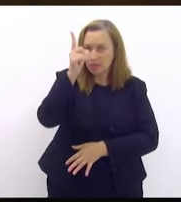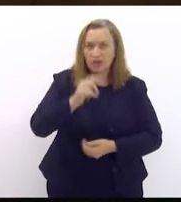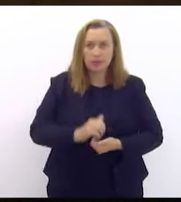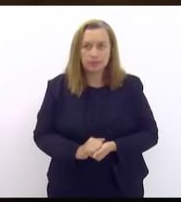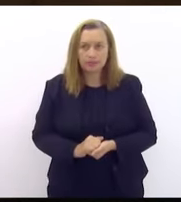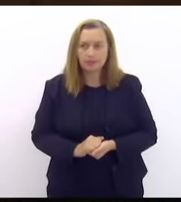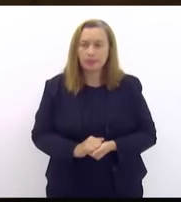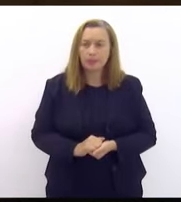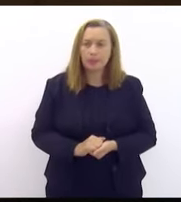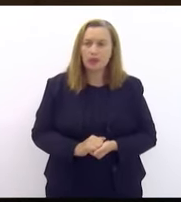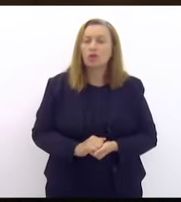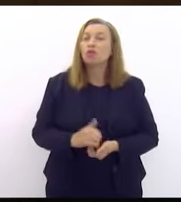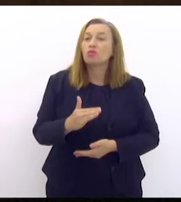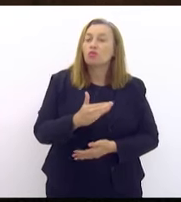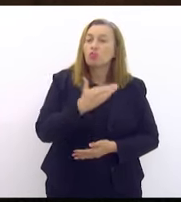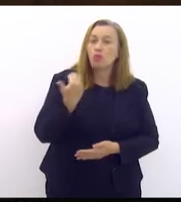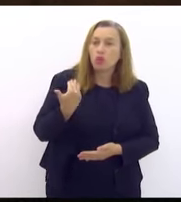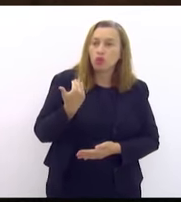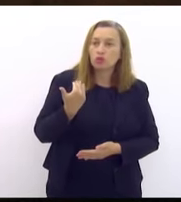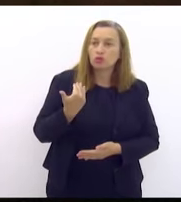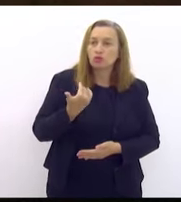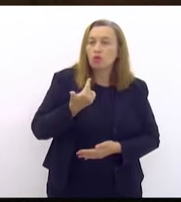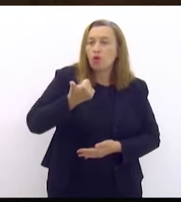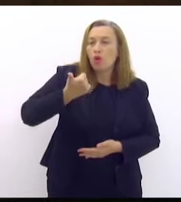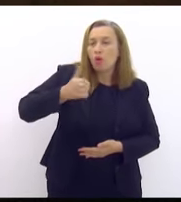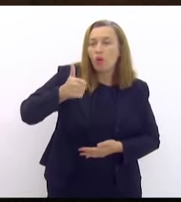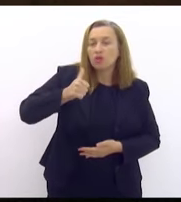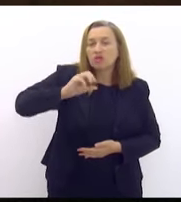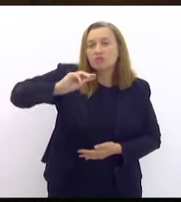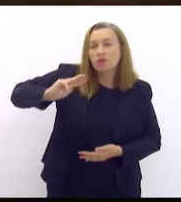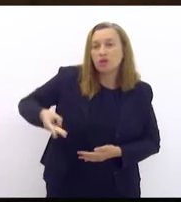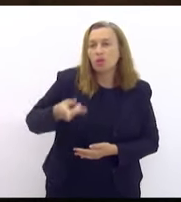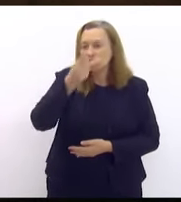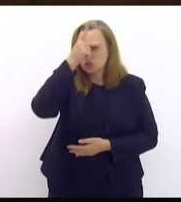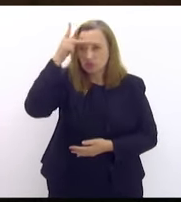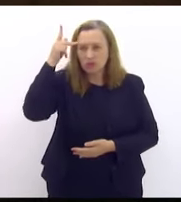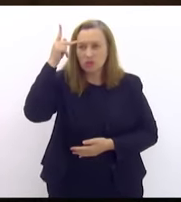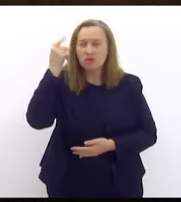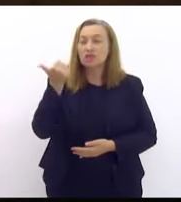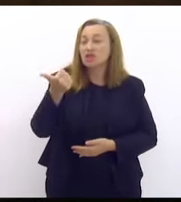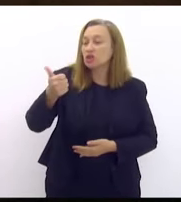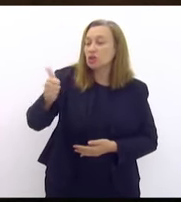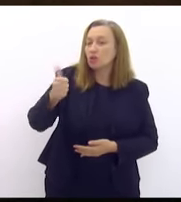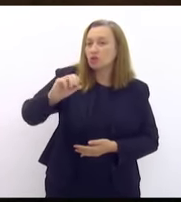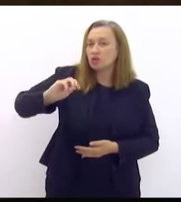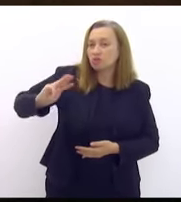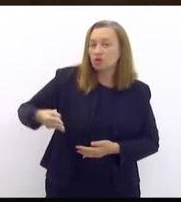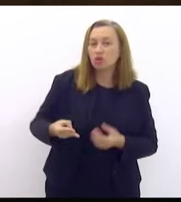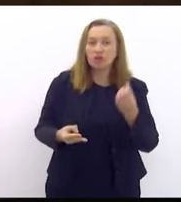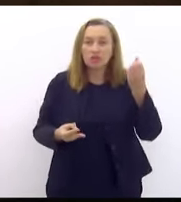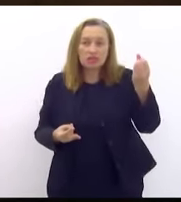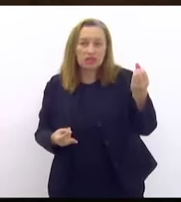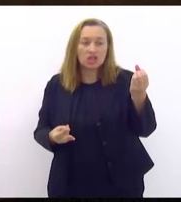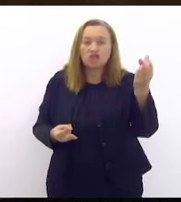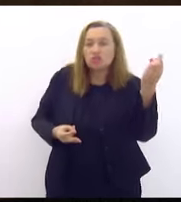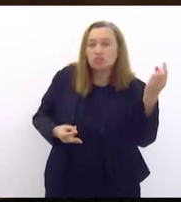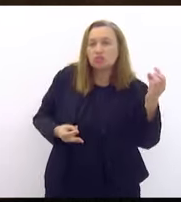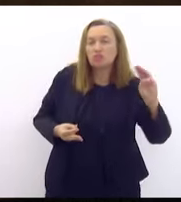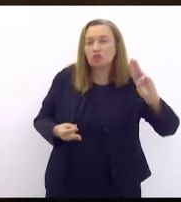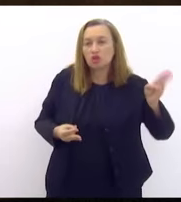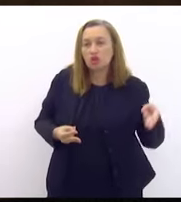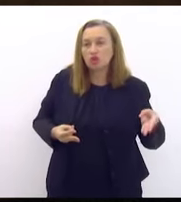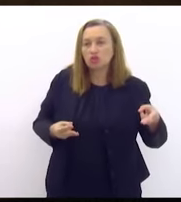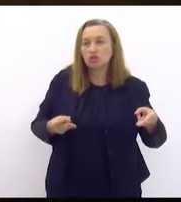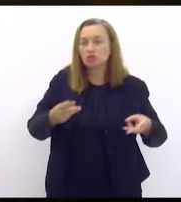onde foram trucidados 11 milhões de pessoas e, desses 11 milhões, 6 milhões de